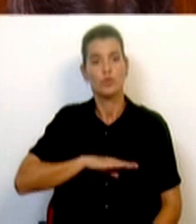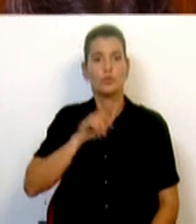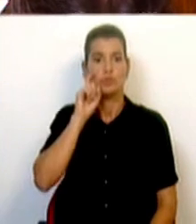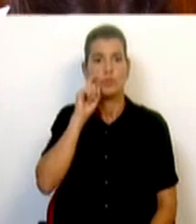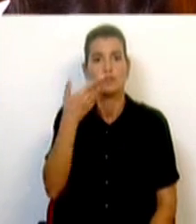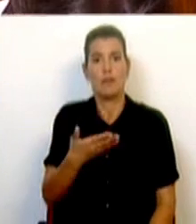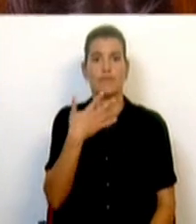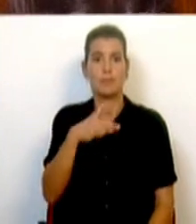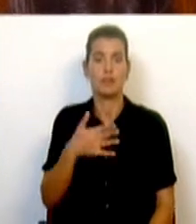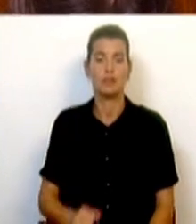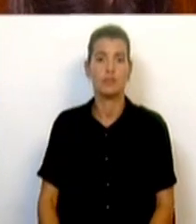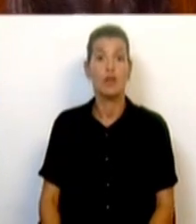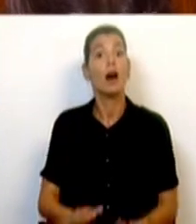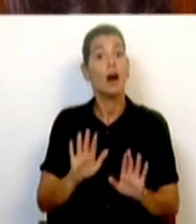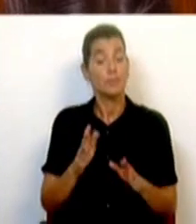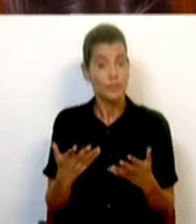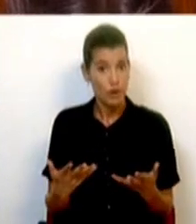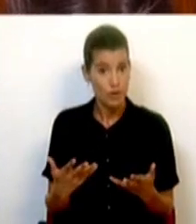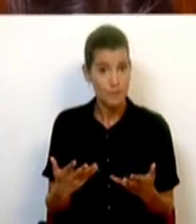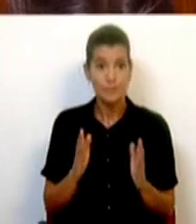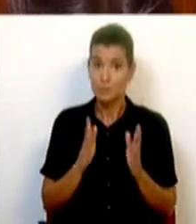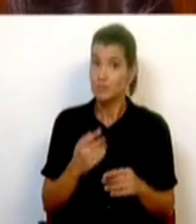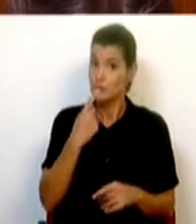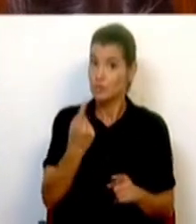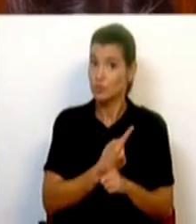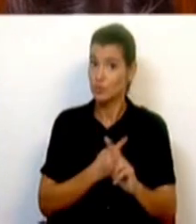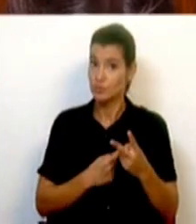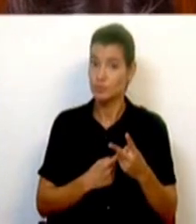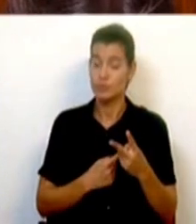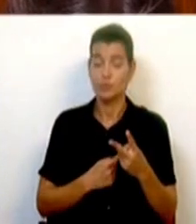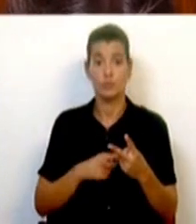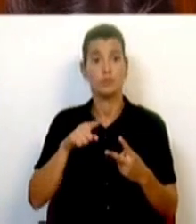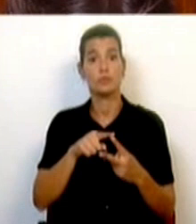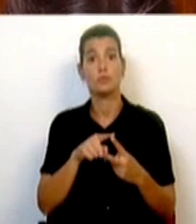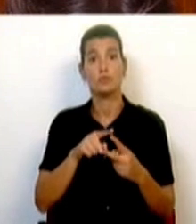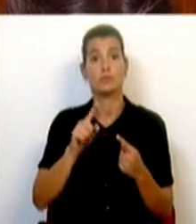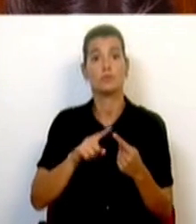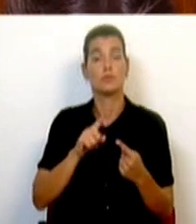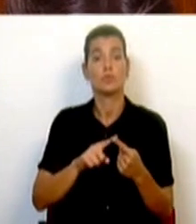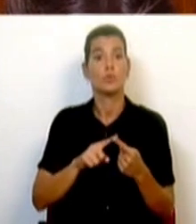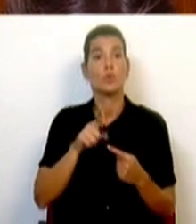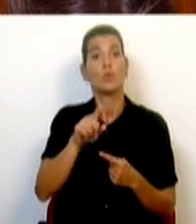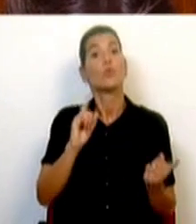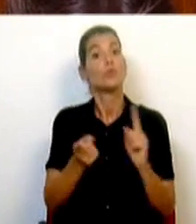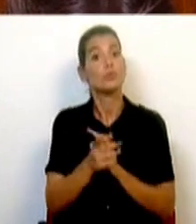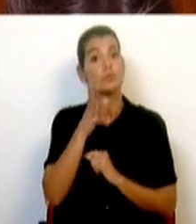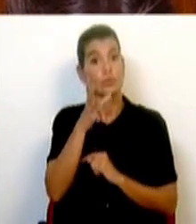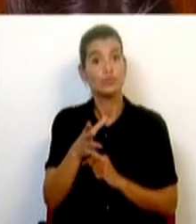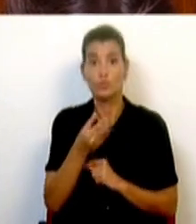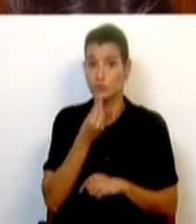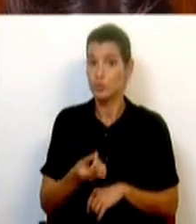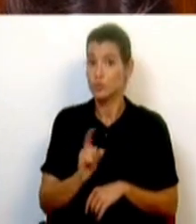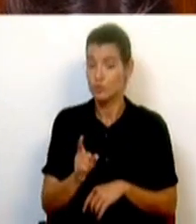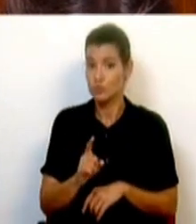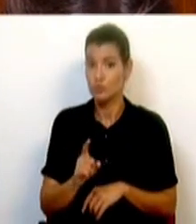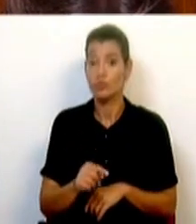famílias. Agora, é preciso dizer 2 coisas. Em primeiro lugar, ao contrário do que diz e é injusto,